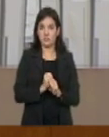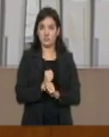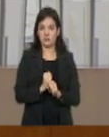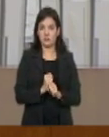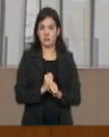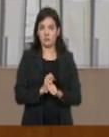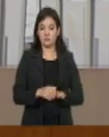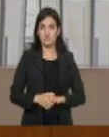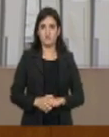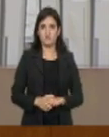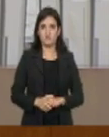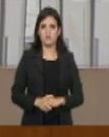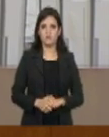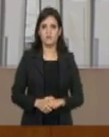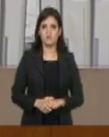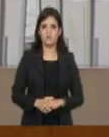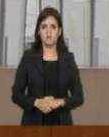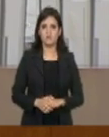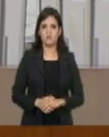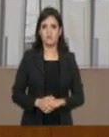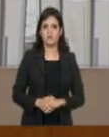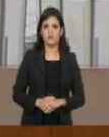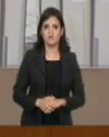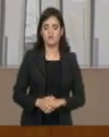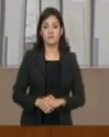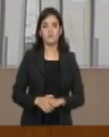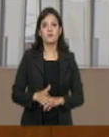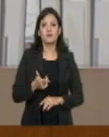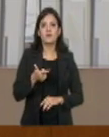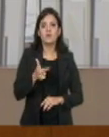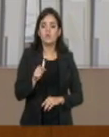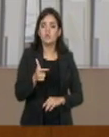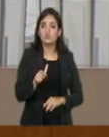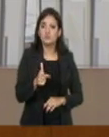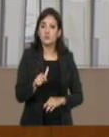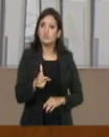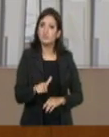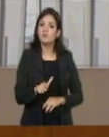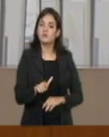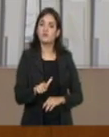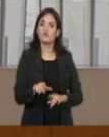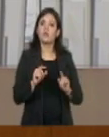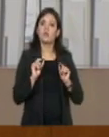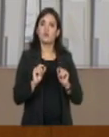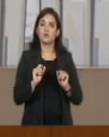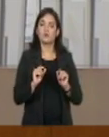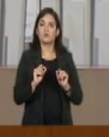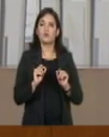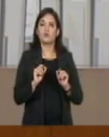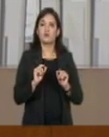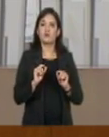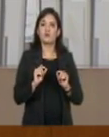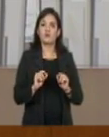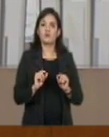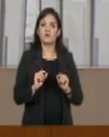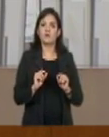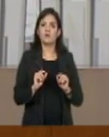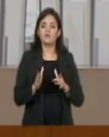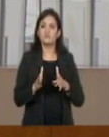E não tenho pejo em dizer, até porque já disse isso de público no passado e em voto, que vou fazer referência, que eu